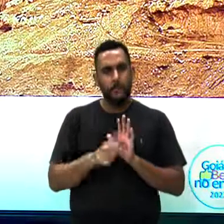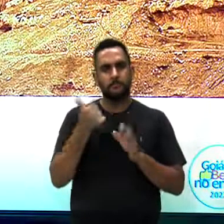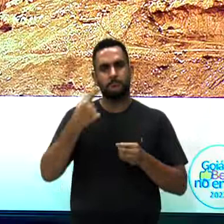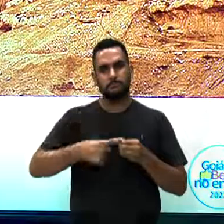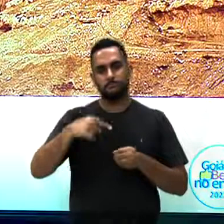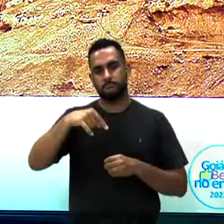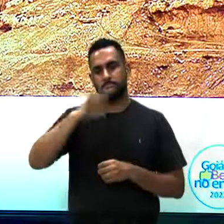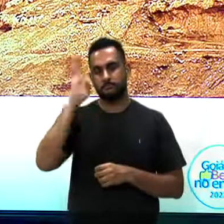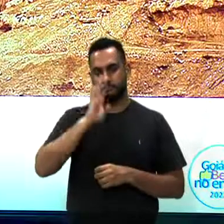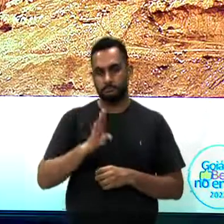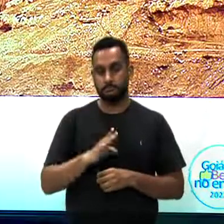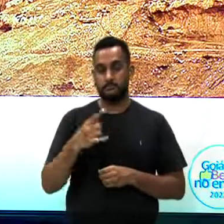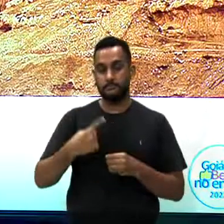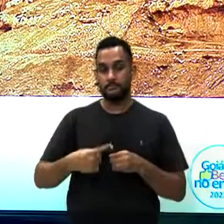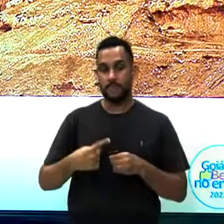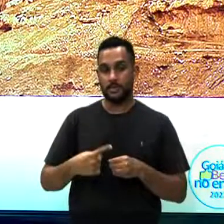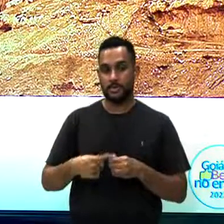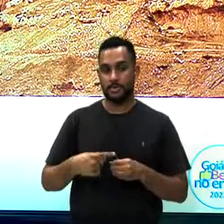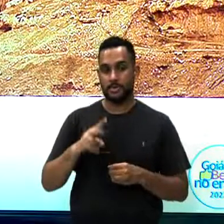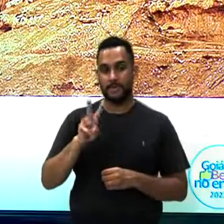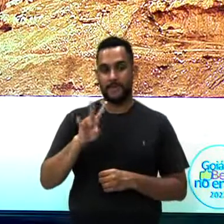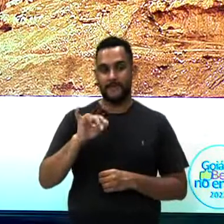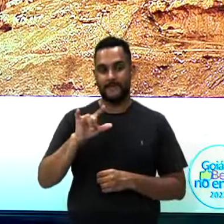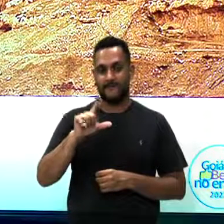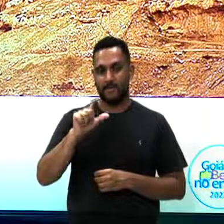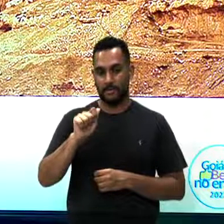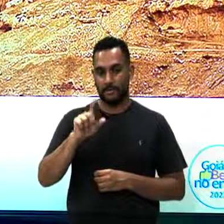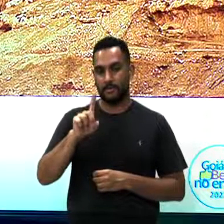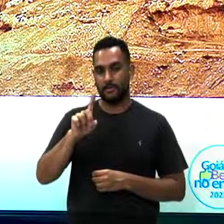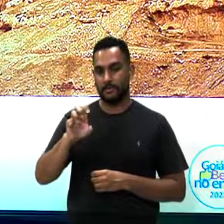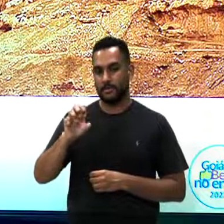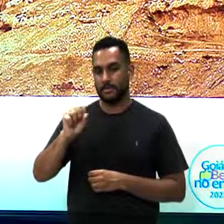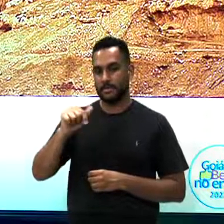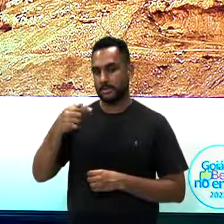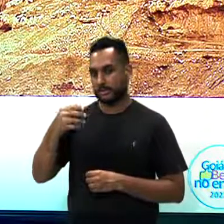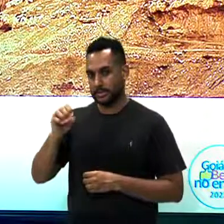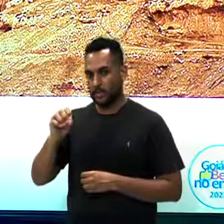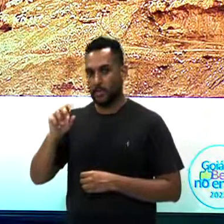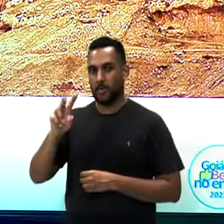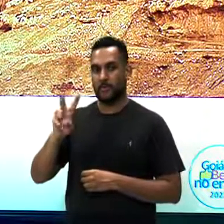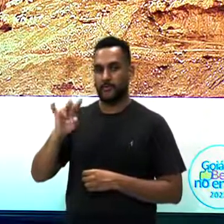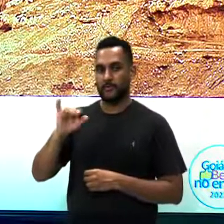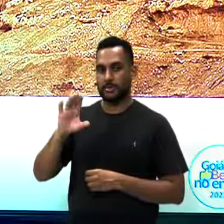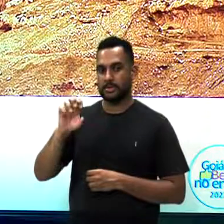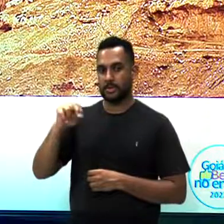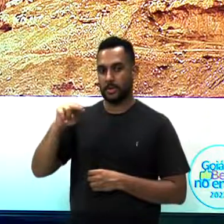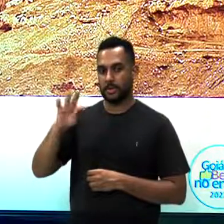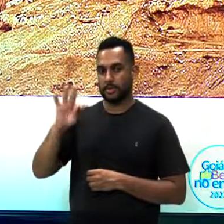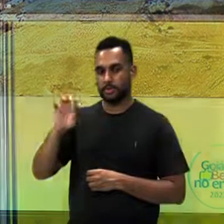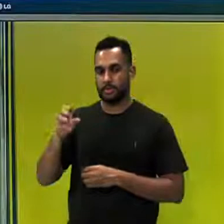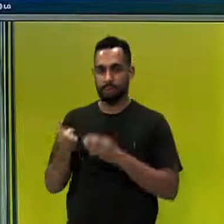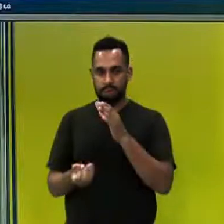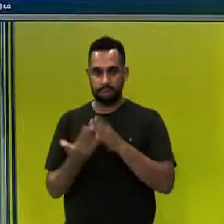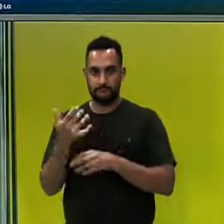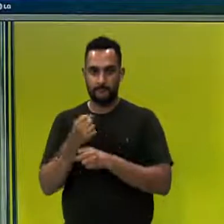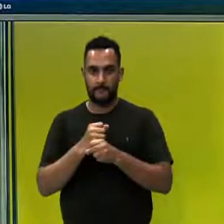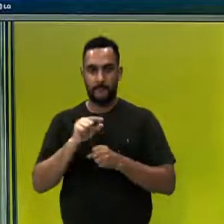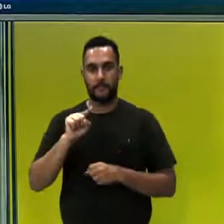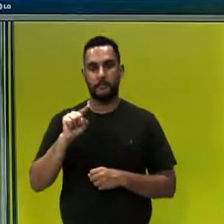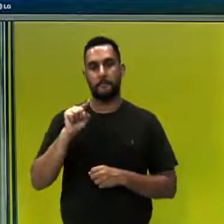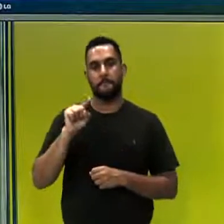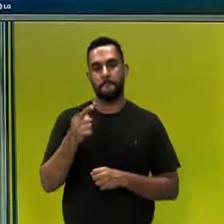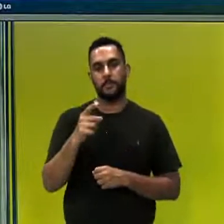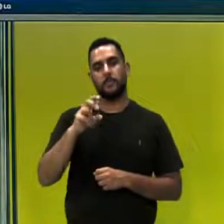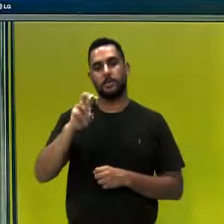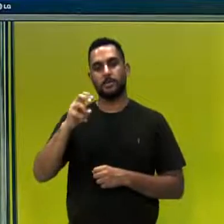no Brasil, é a cidade da Vila de São Vicente, em 1531, a sua fundação, tá certo? Lembrando aí